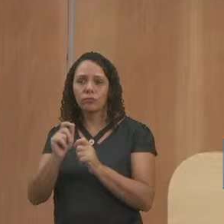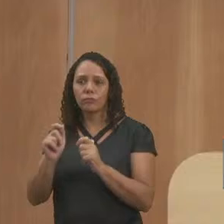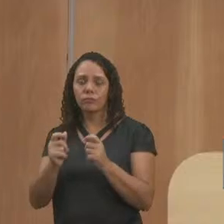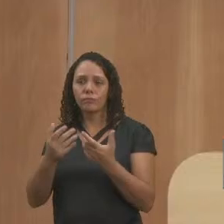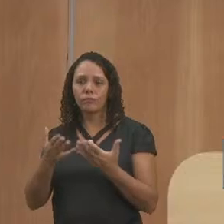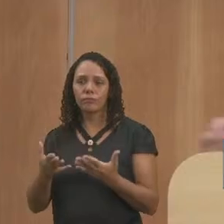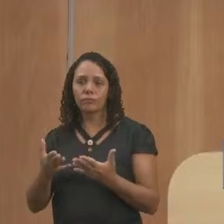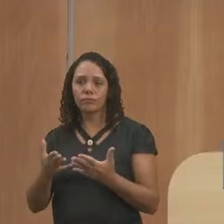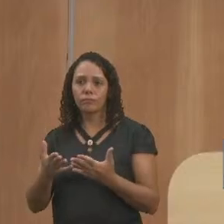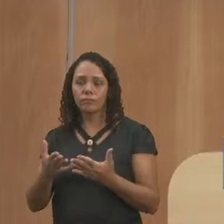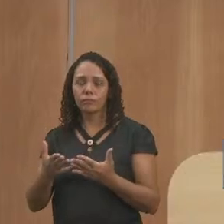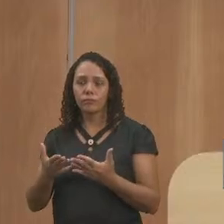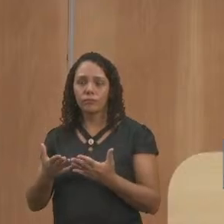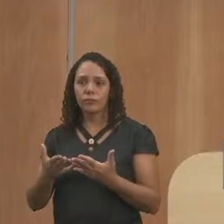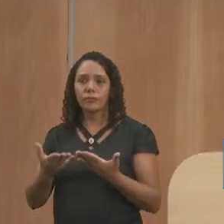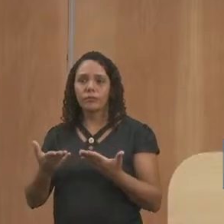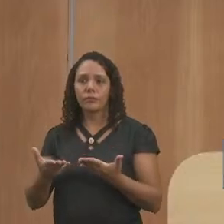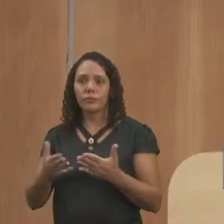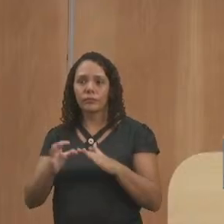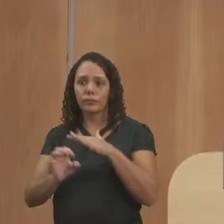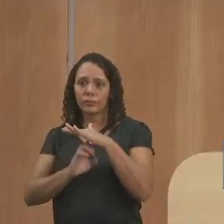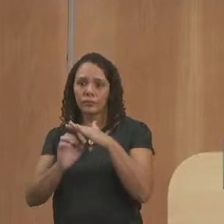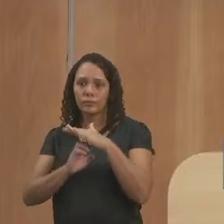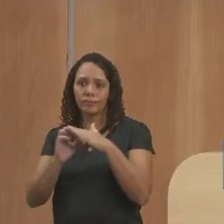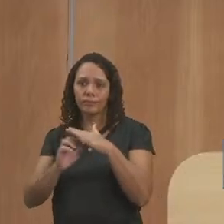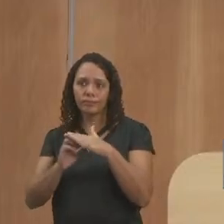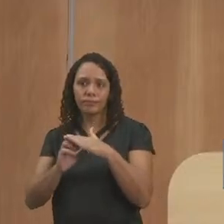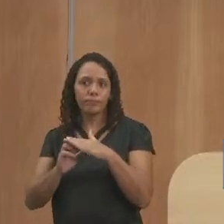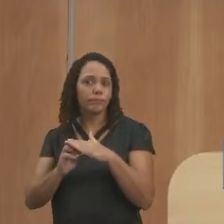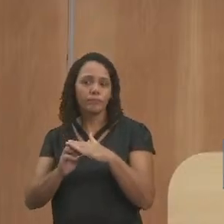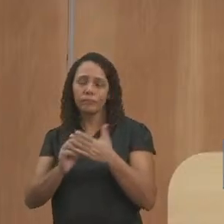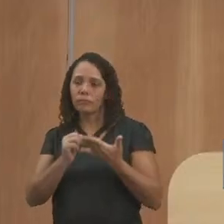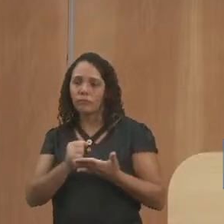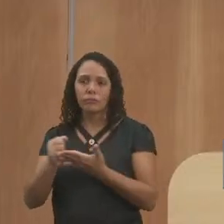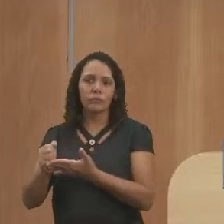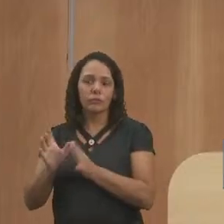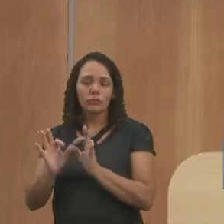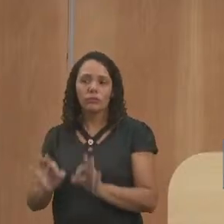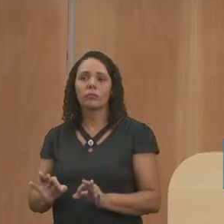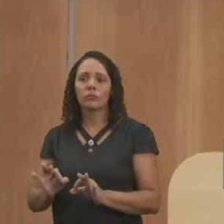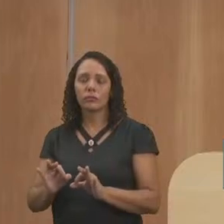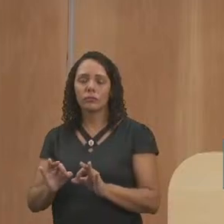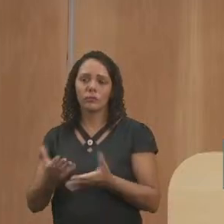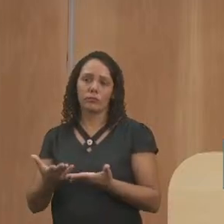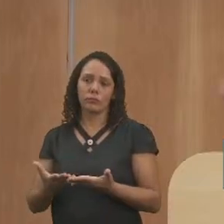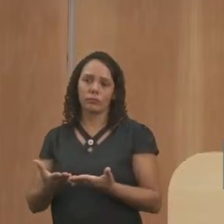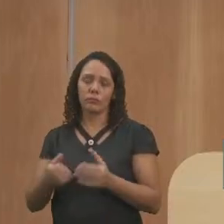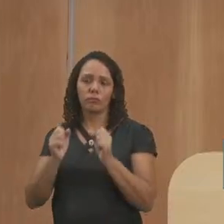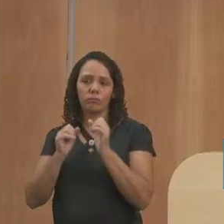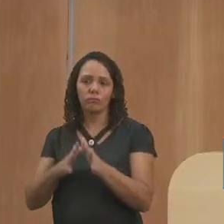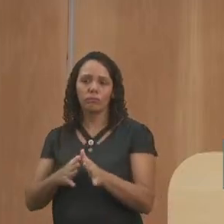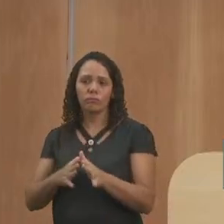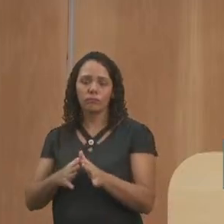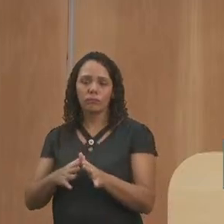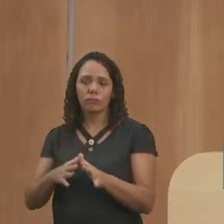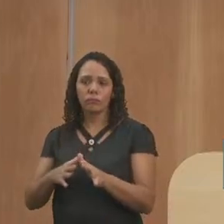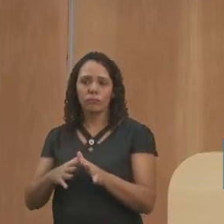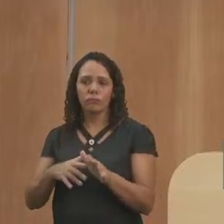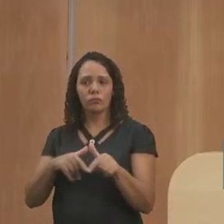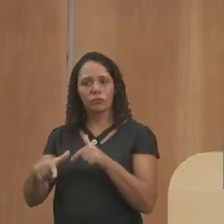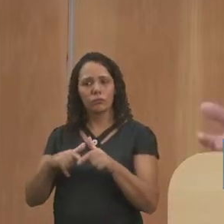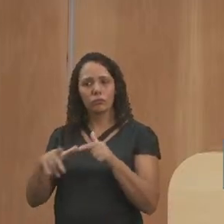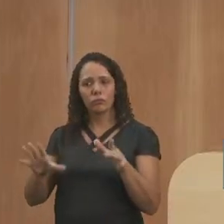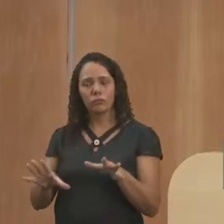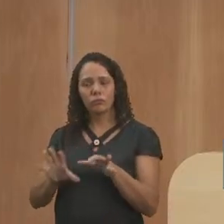que geram valor adicionado para o município. É uma ação que demanda software, demanda um trabalho de equipe, que hoje a gente